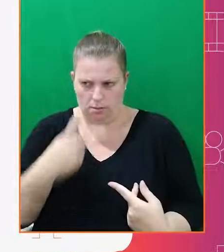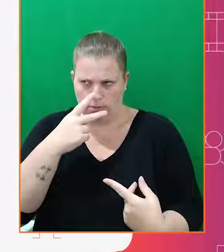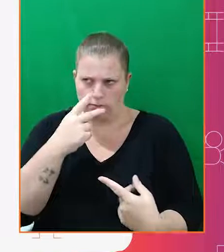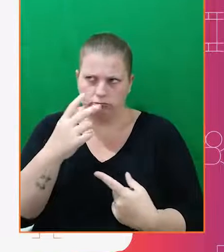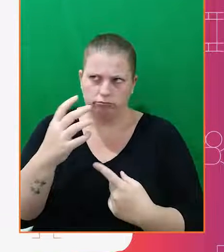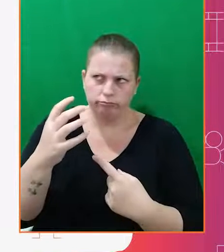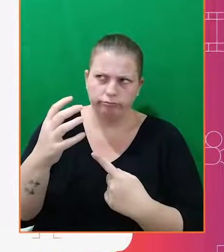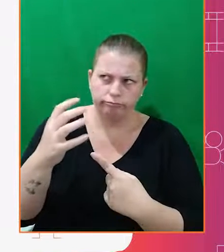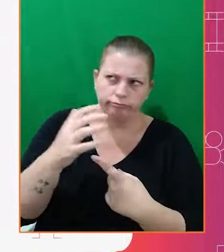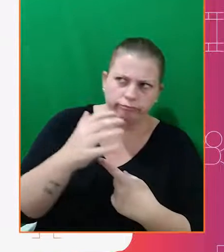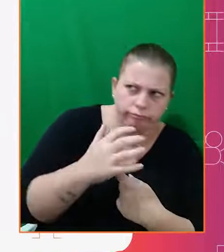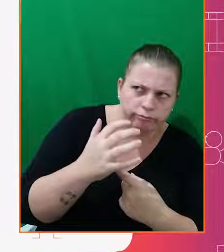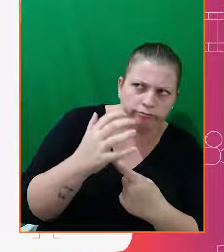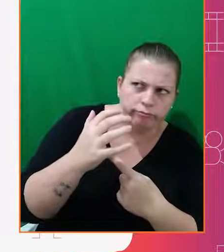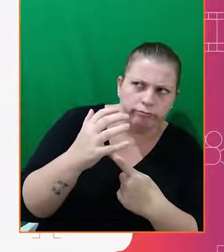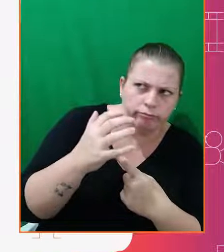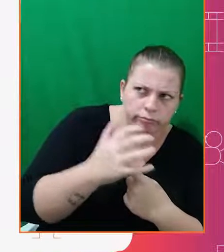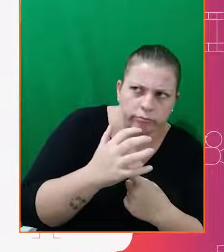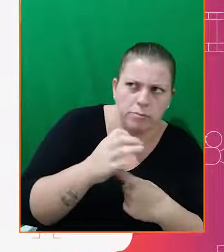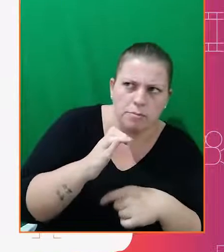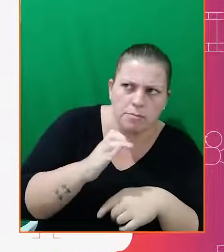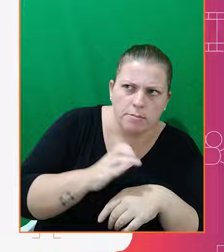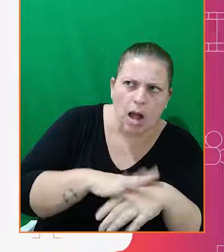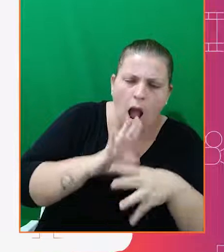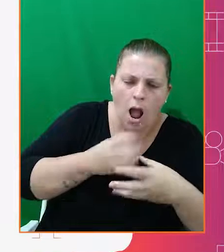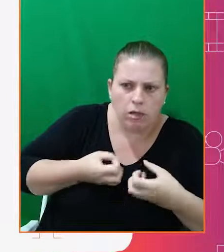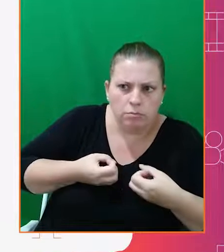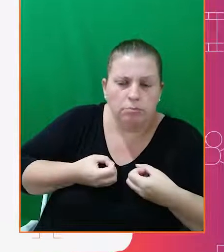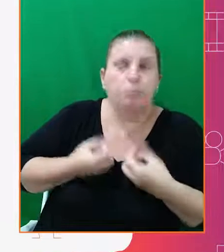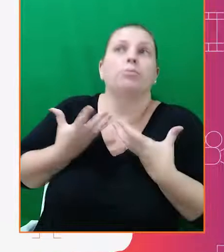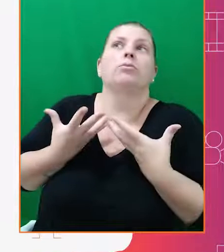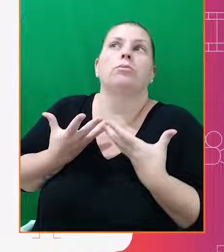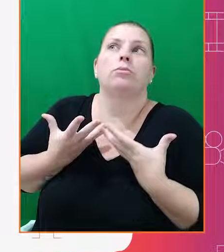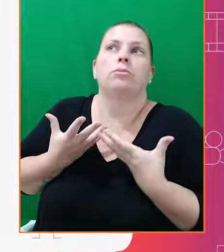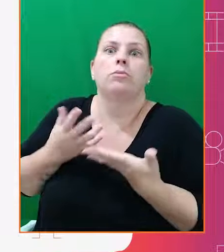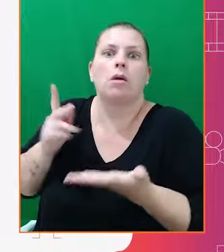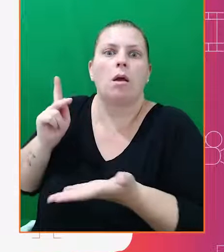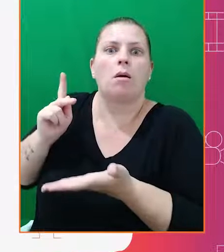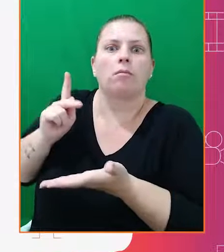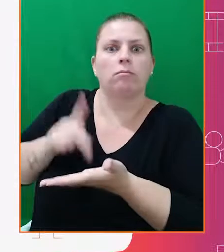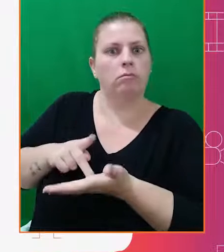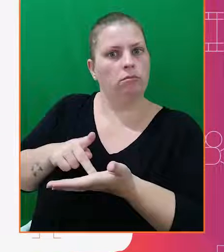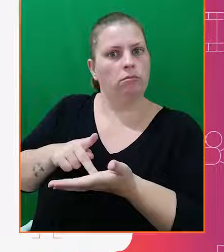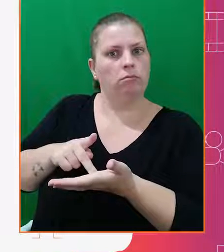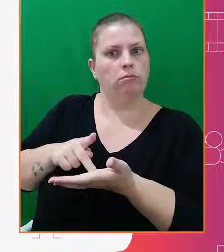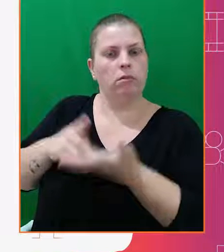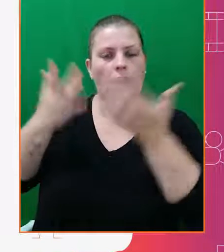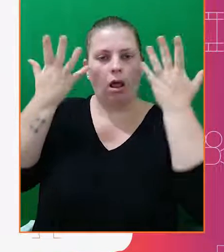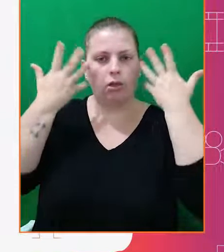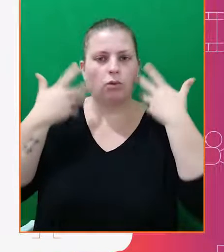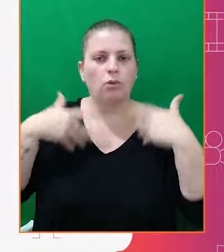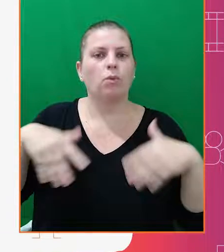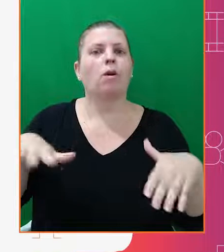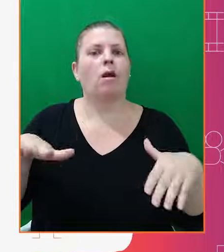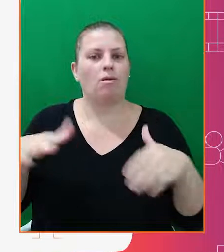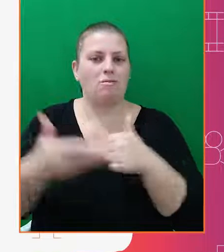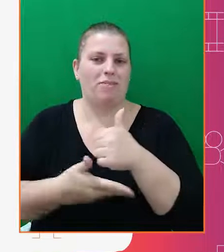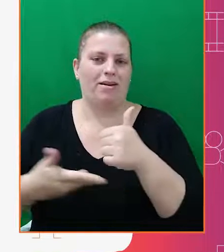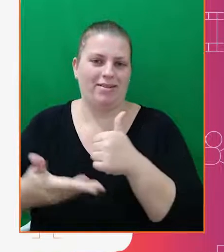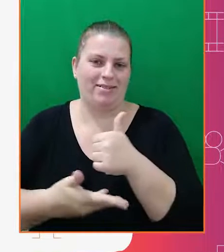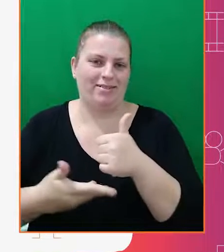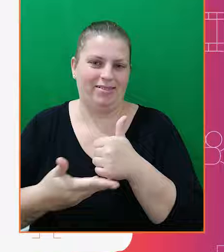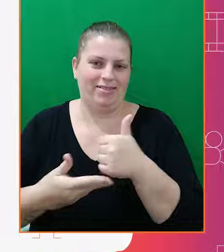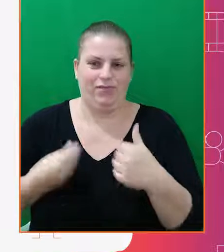que faz sob pressão. Quanto maior essa pressão, maior a revelação e mais verdadeira a escolha para a natureza